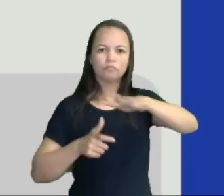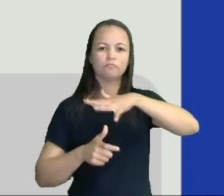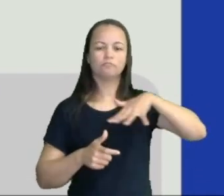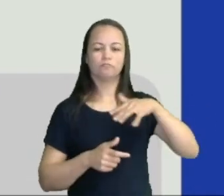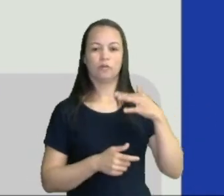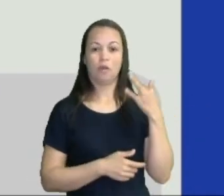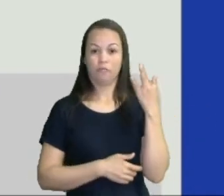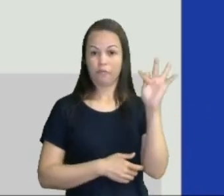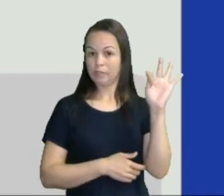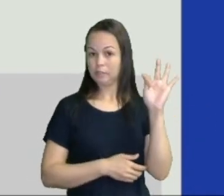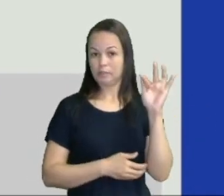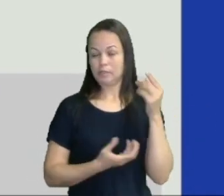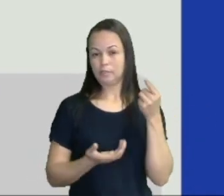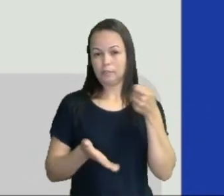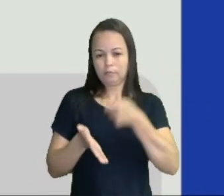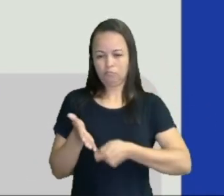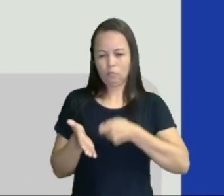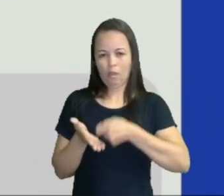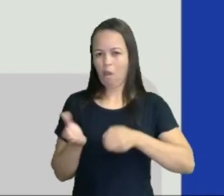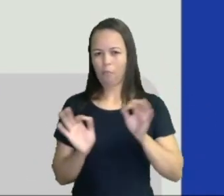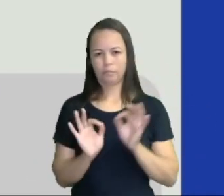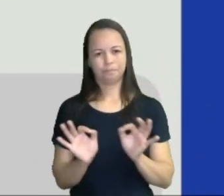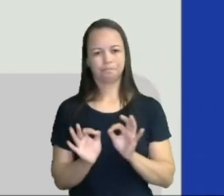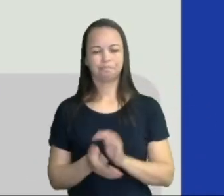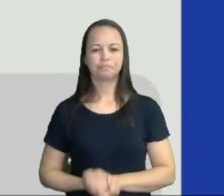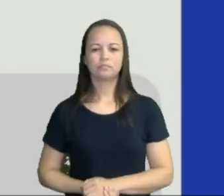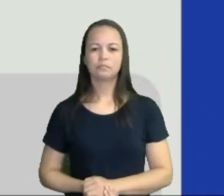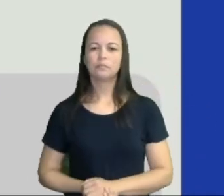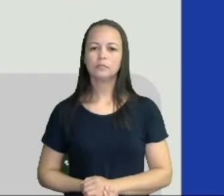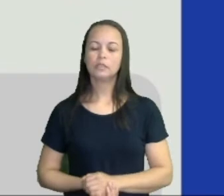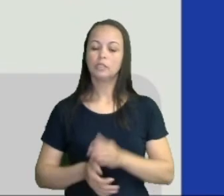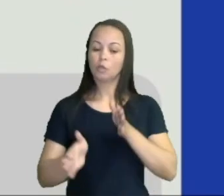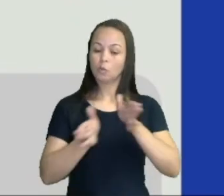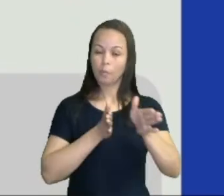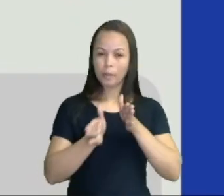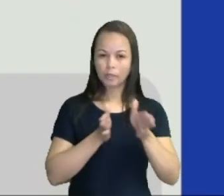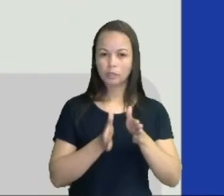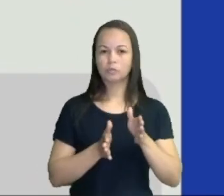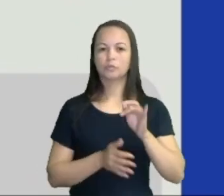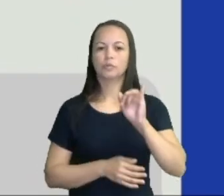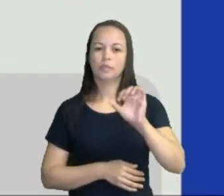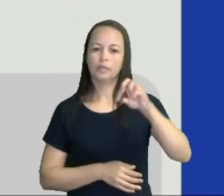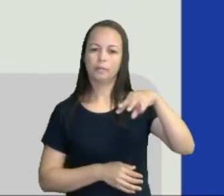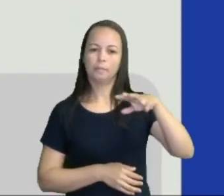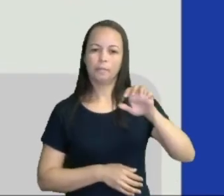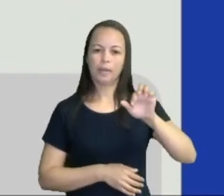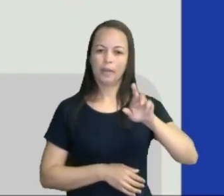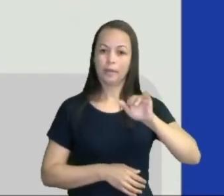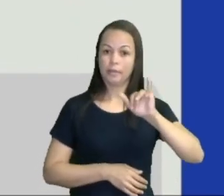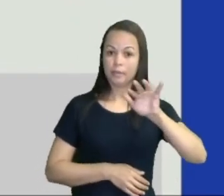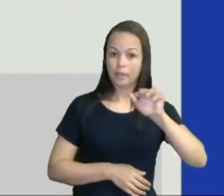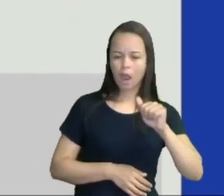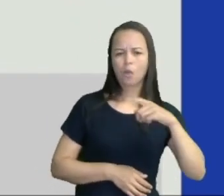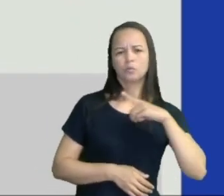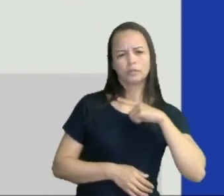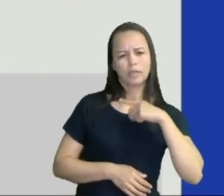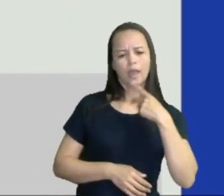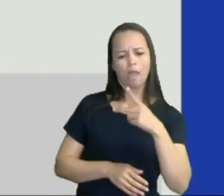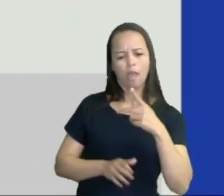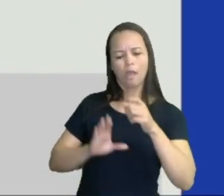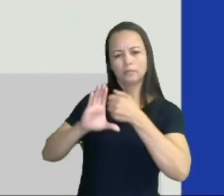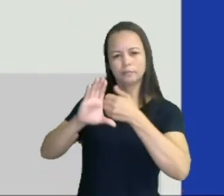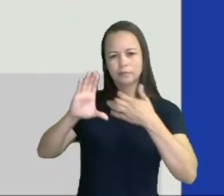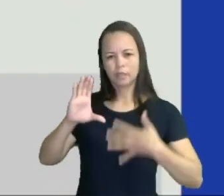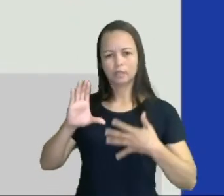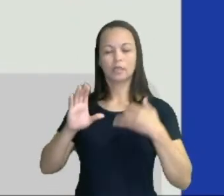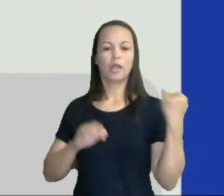tão ditatorial. Então, o período imperial tem essa característica. E uma característica muito